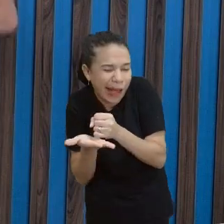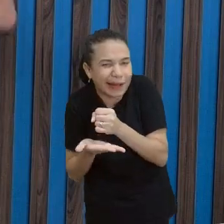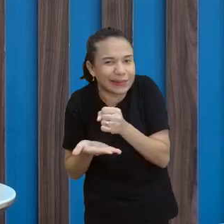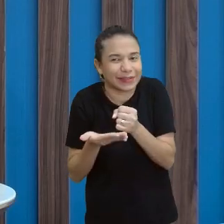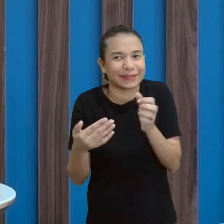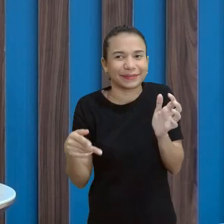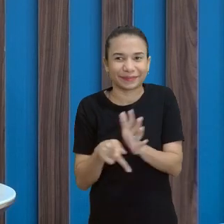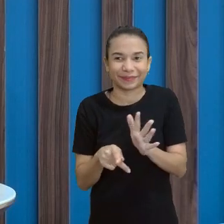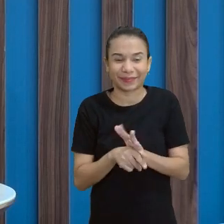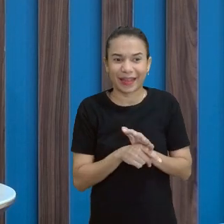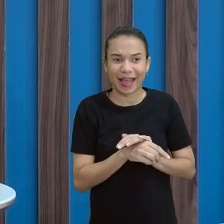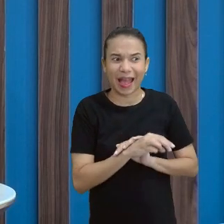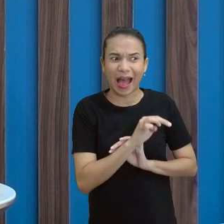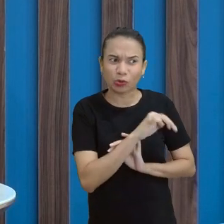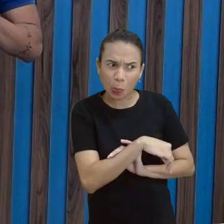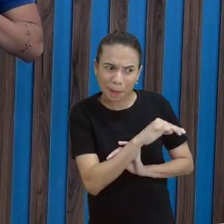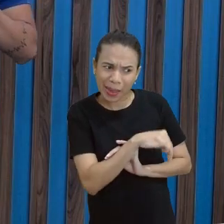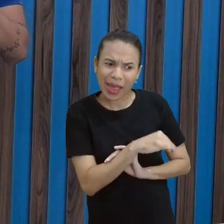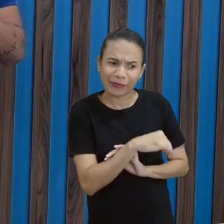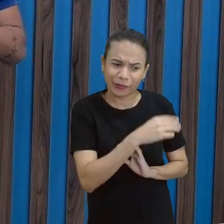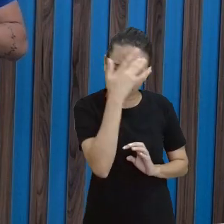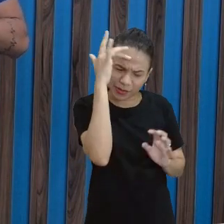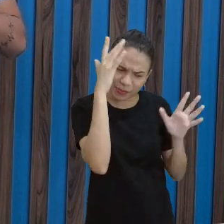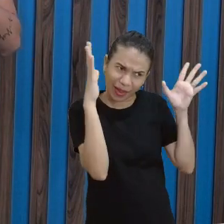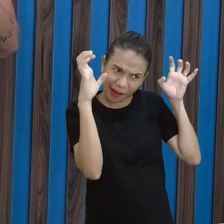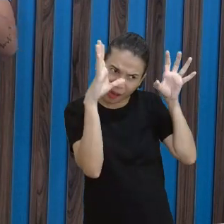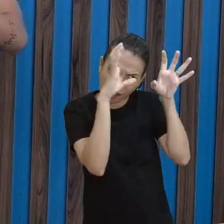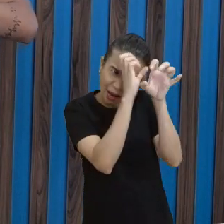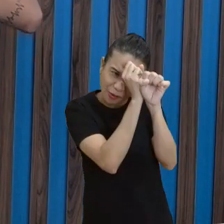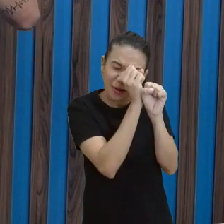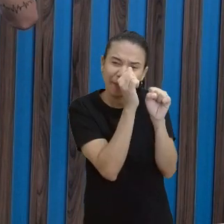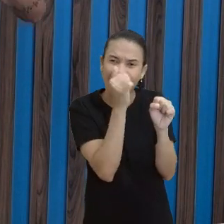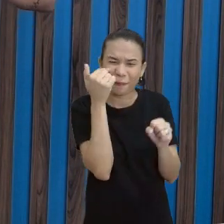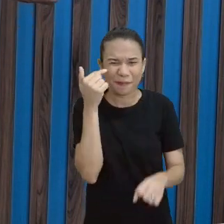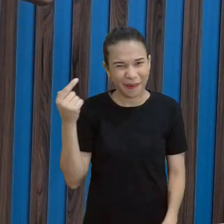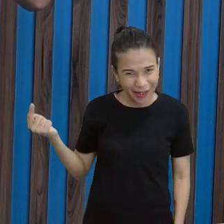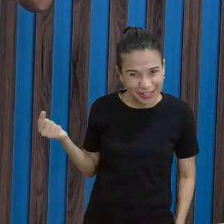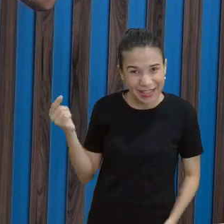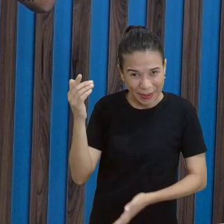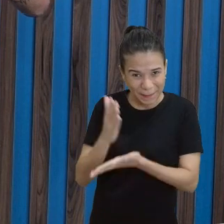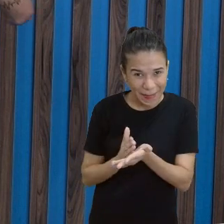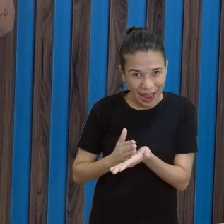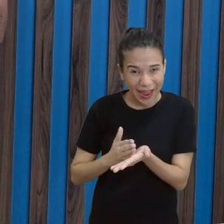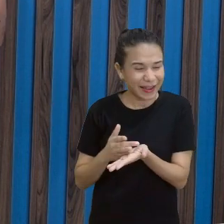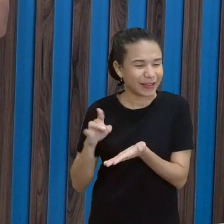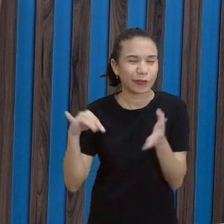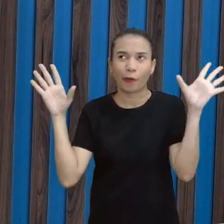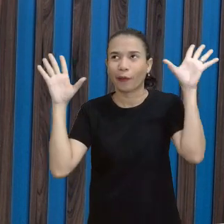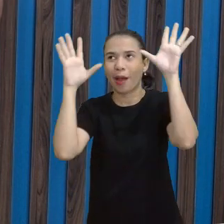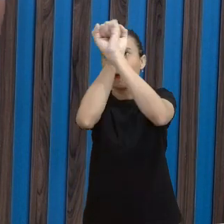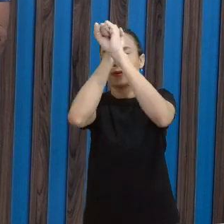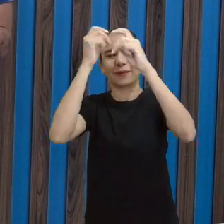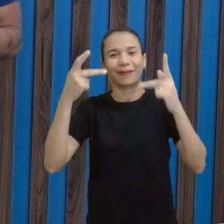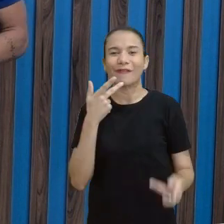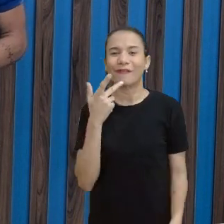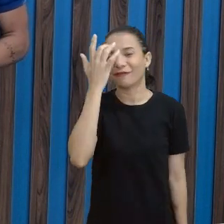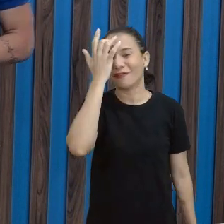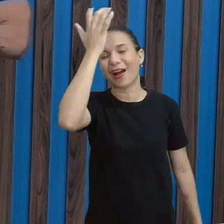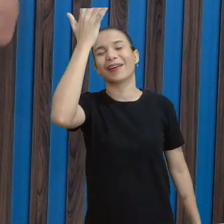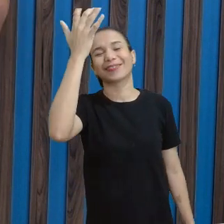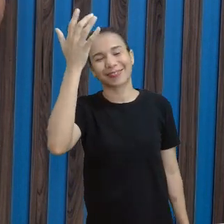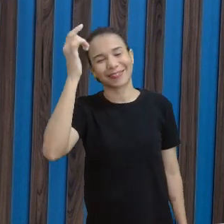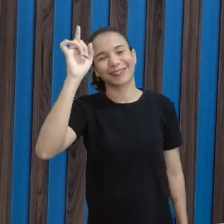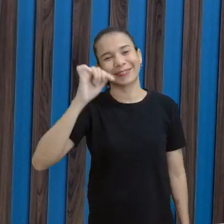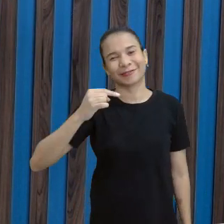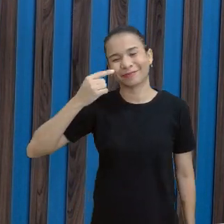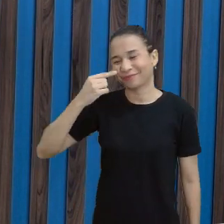A dos metros eu acho que dá mais um rolê aí, né? Mais complexo, digamos assim.